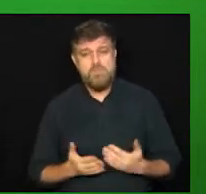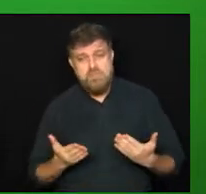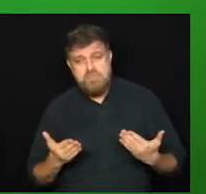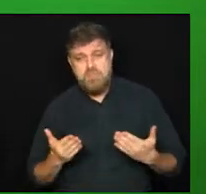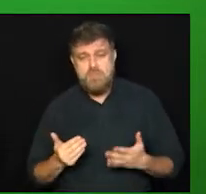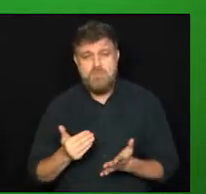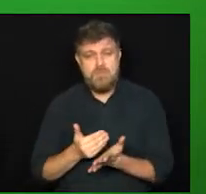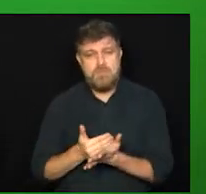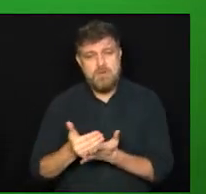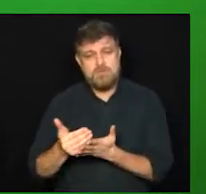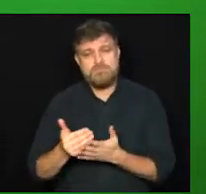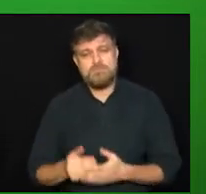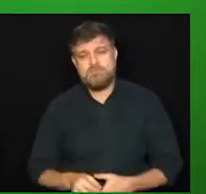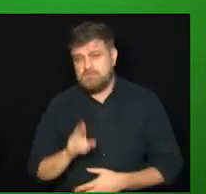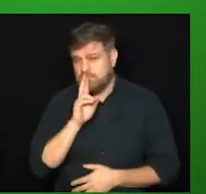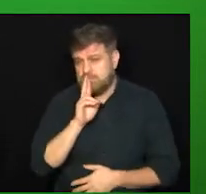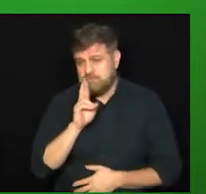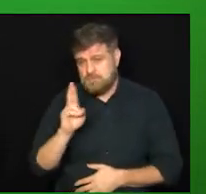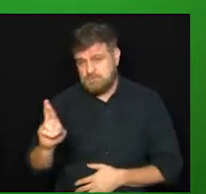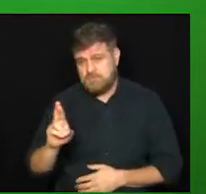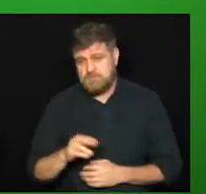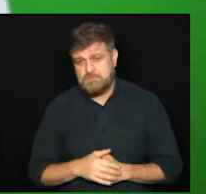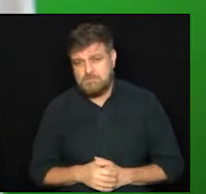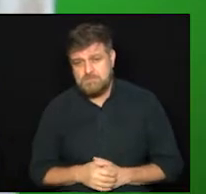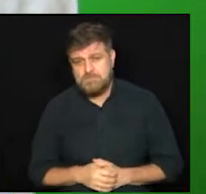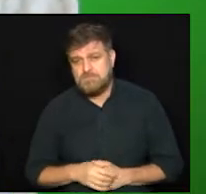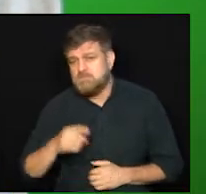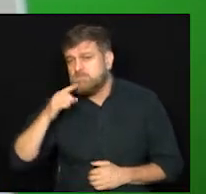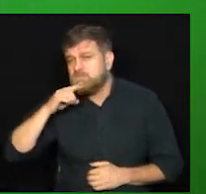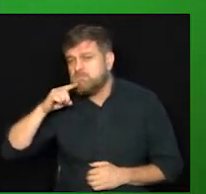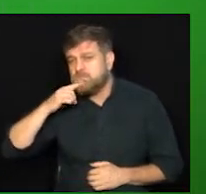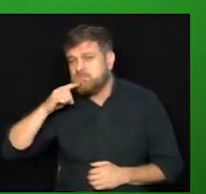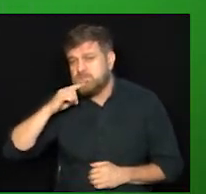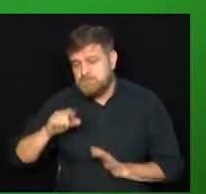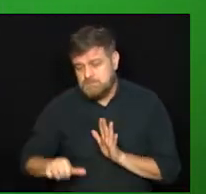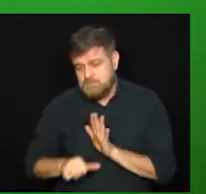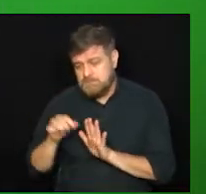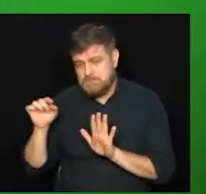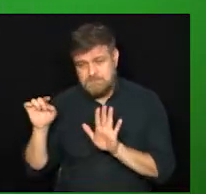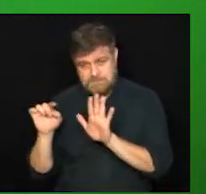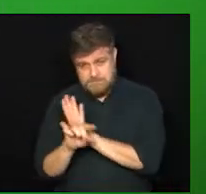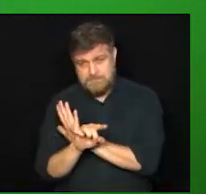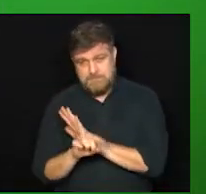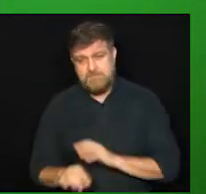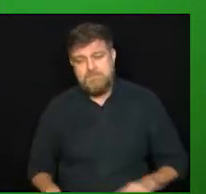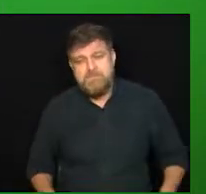inicialmente, vamos responder aqui, Eduardo, que fez a primeira pergunta, vereador Eduardo.